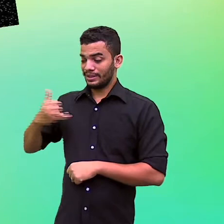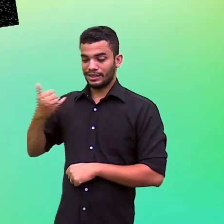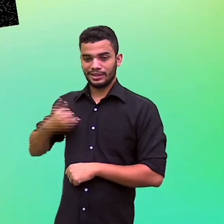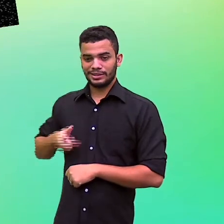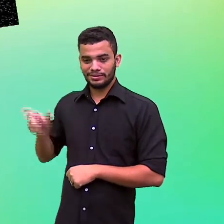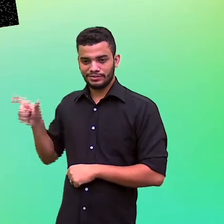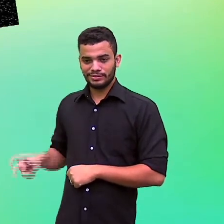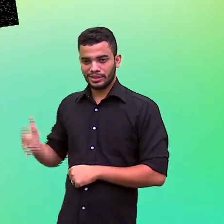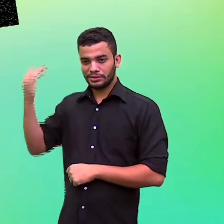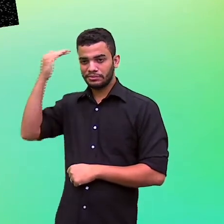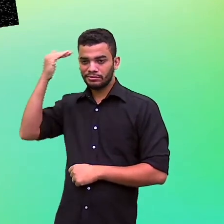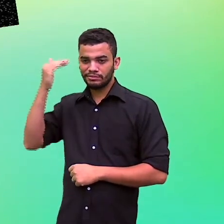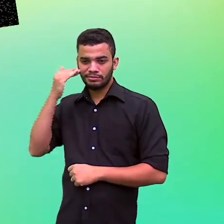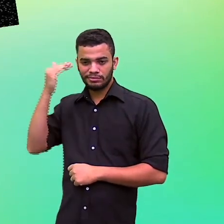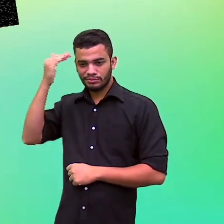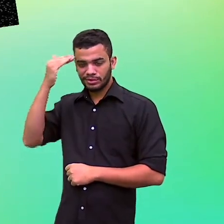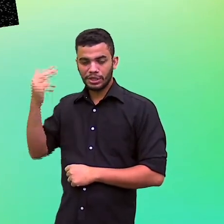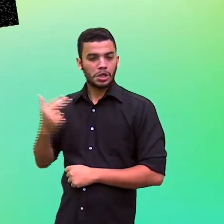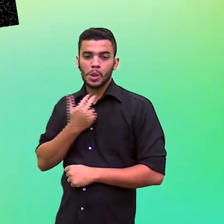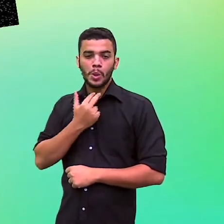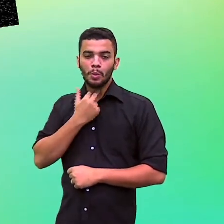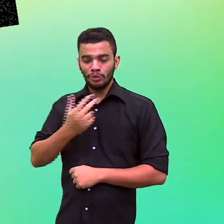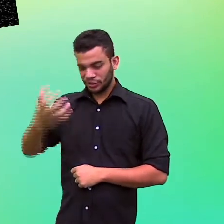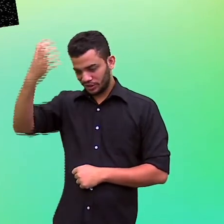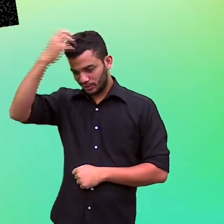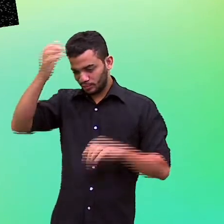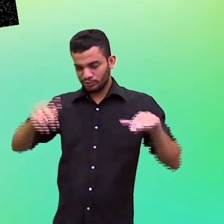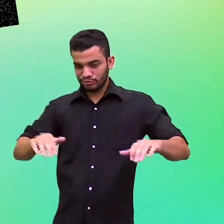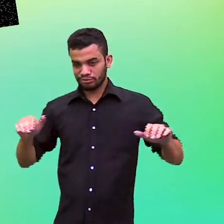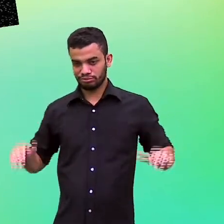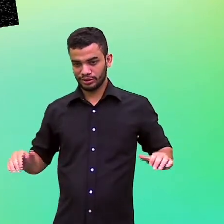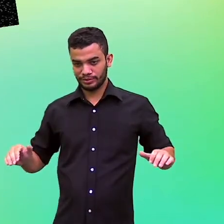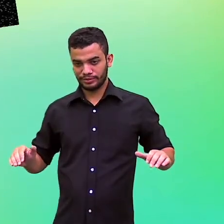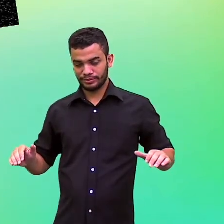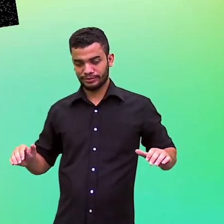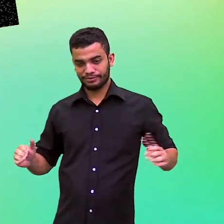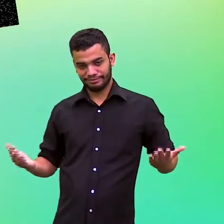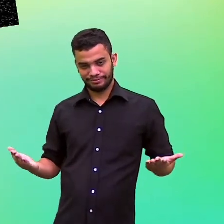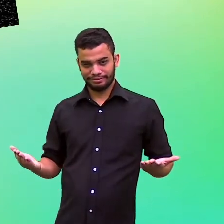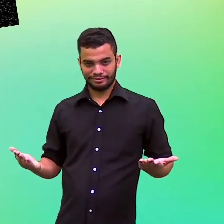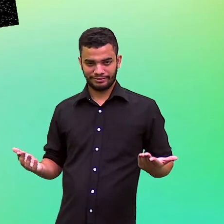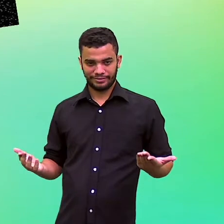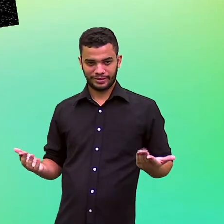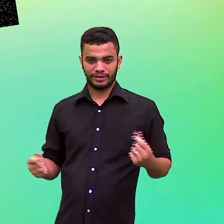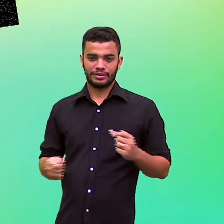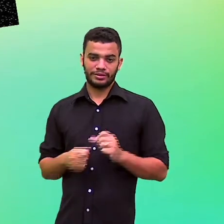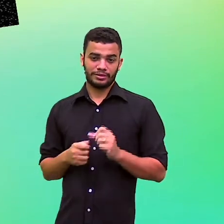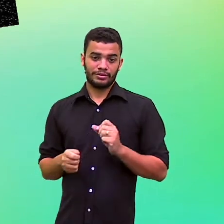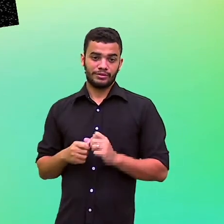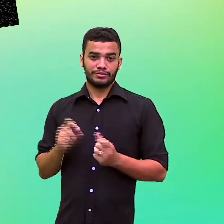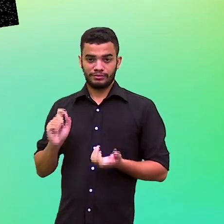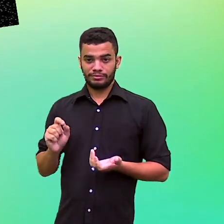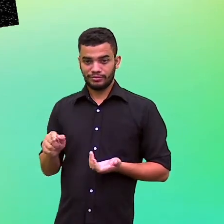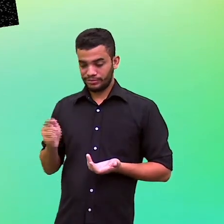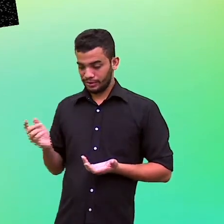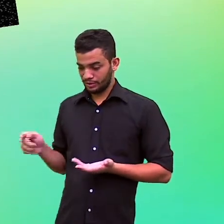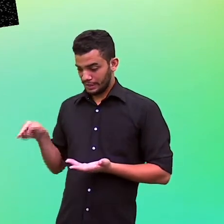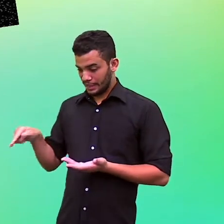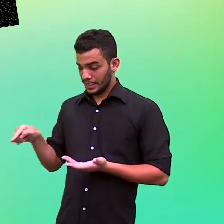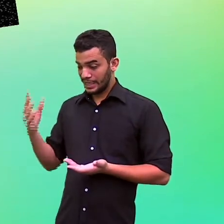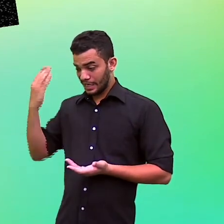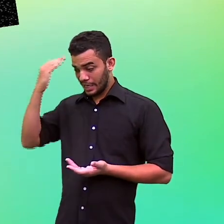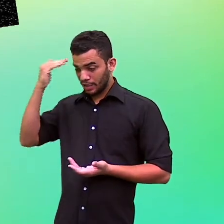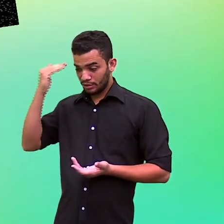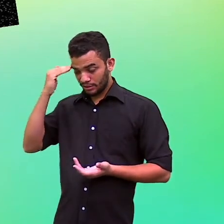tinha completado 15 anos de idade. Então, por isso que recebeu este nome de golpe da maioridade. Ele